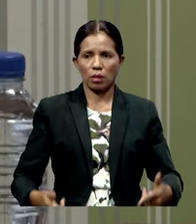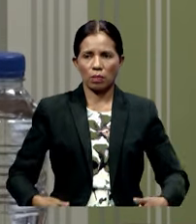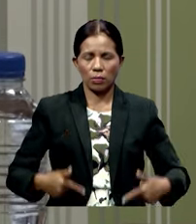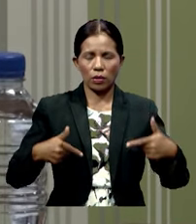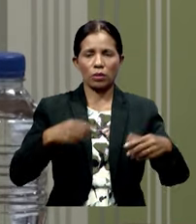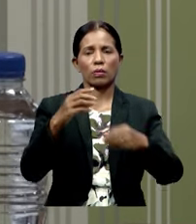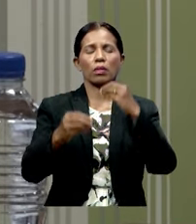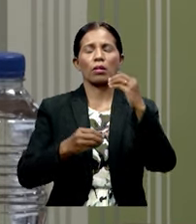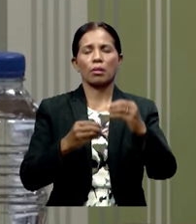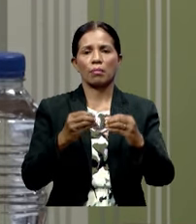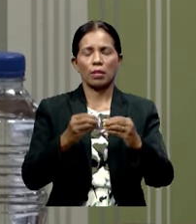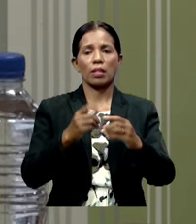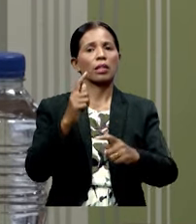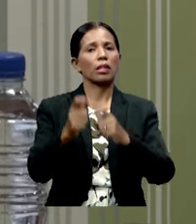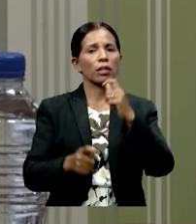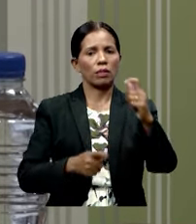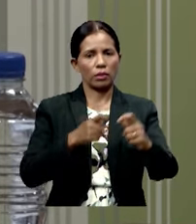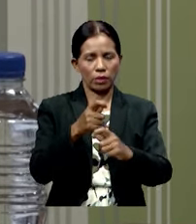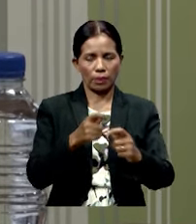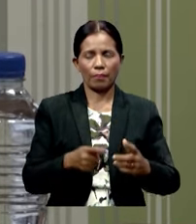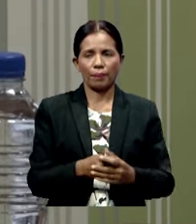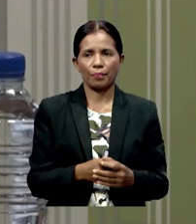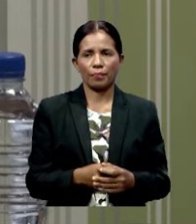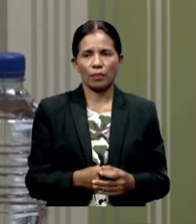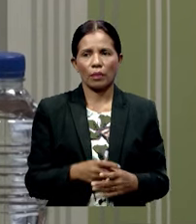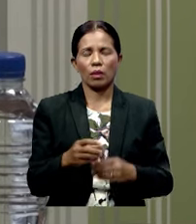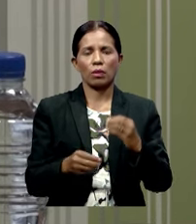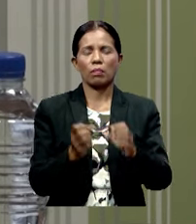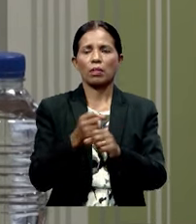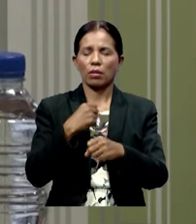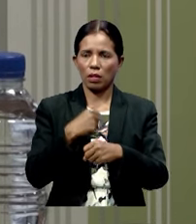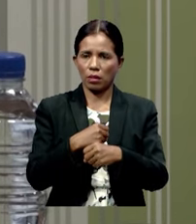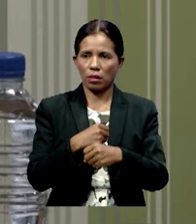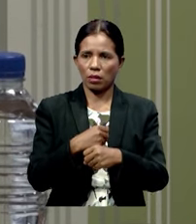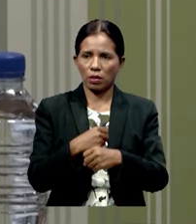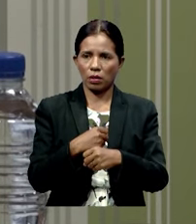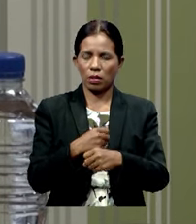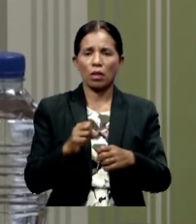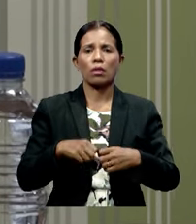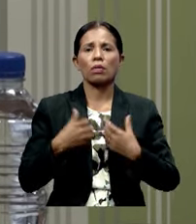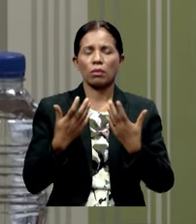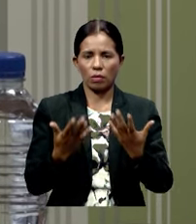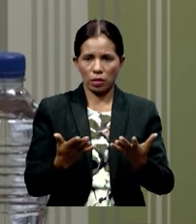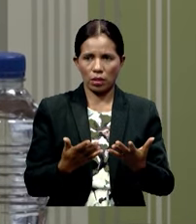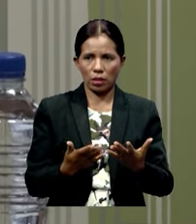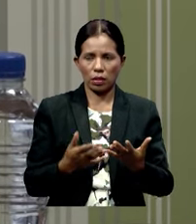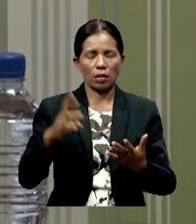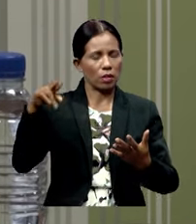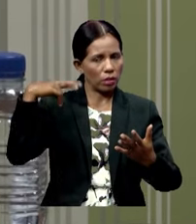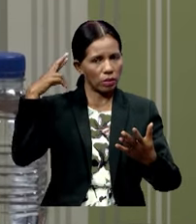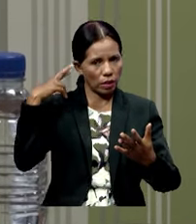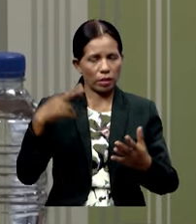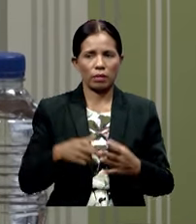Digital. Nega, teste ida makni atalo, maka unsa radio